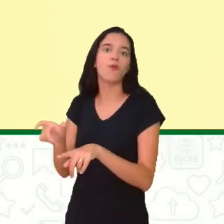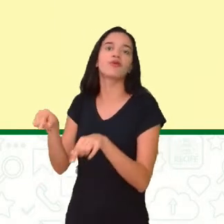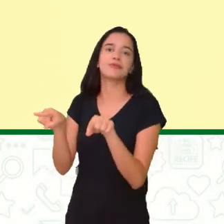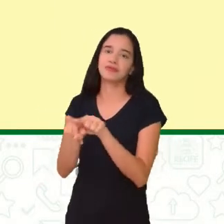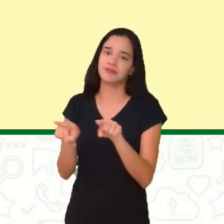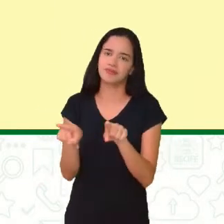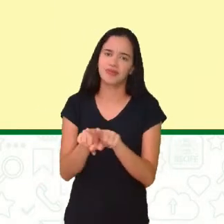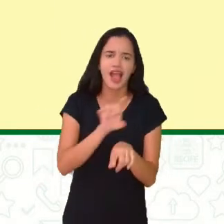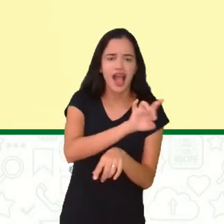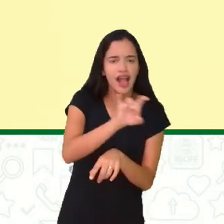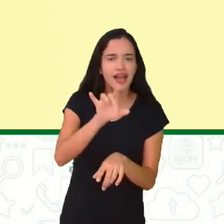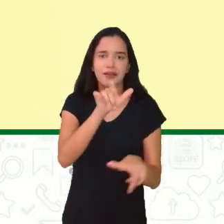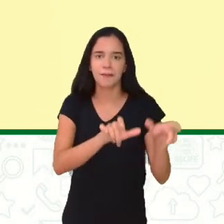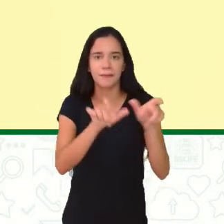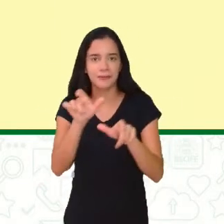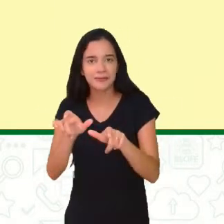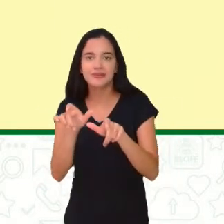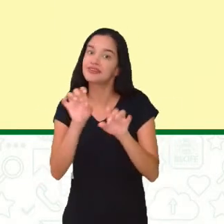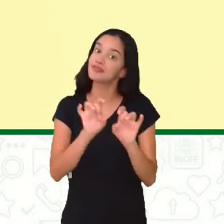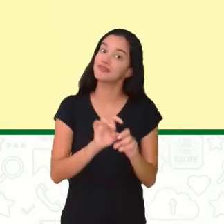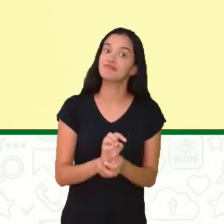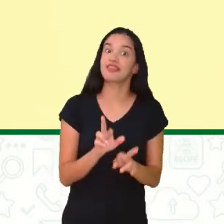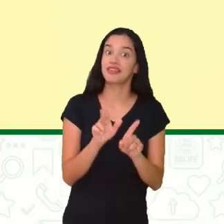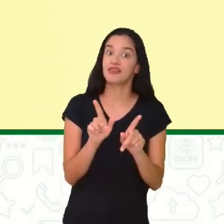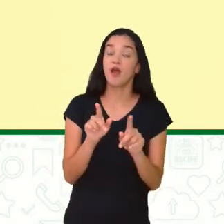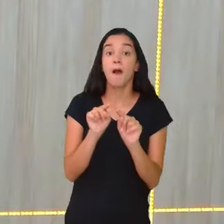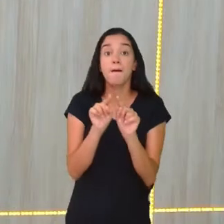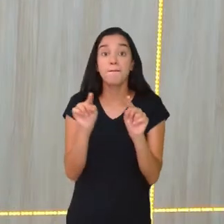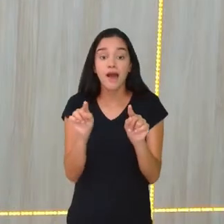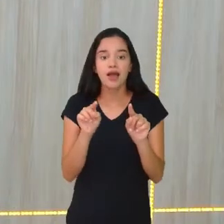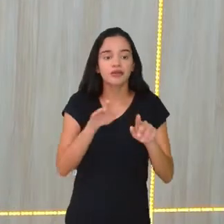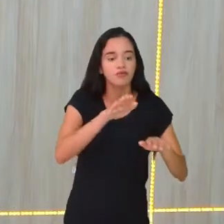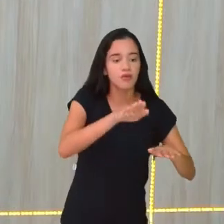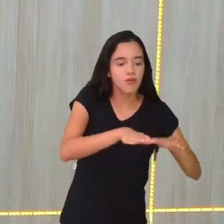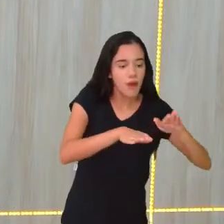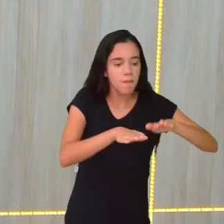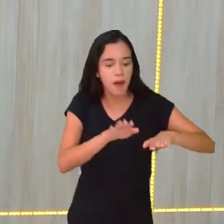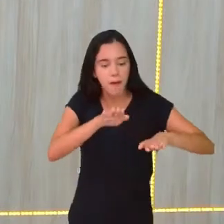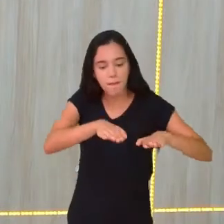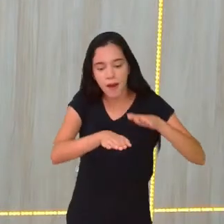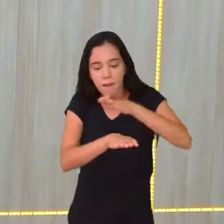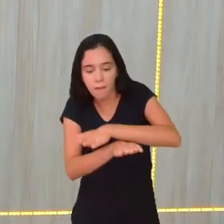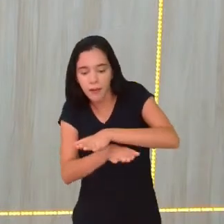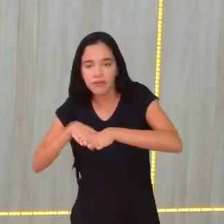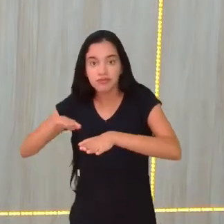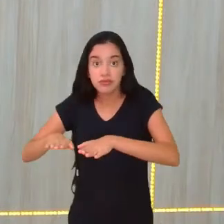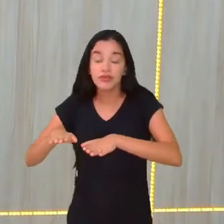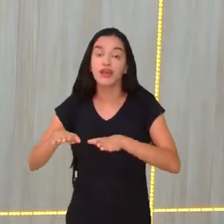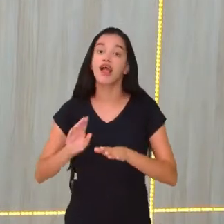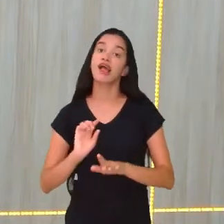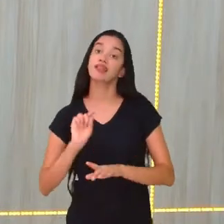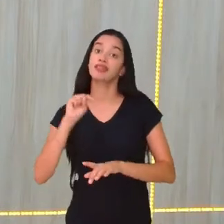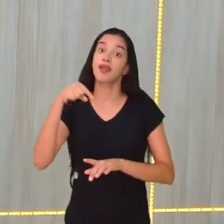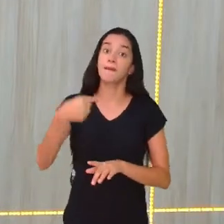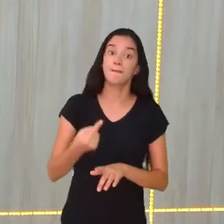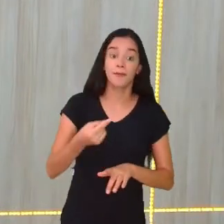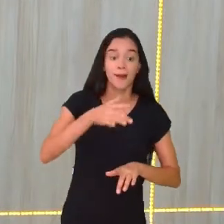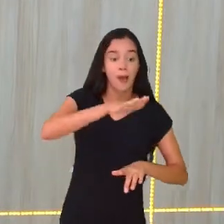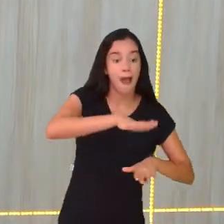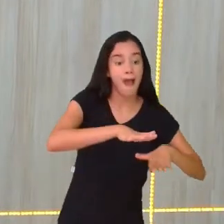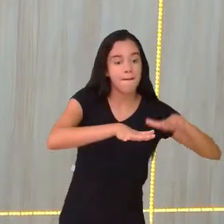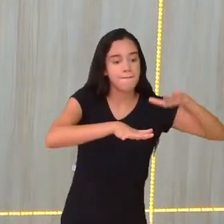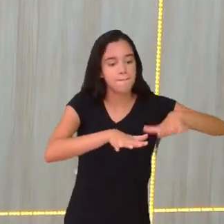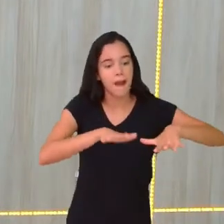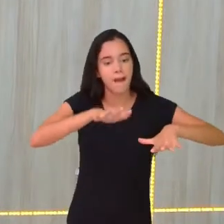né? Cada um tem uma passada diferente. Então, mas se media com o pé e depois passaram a medir com a mão, com